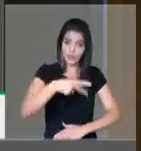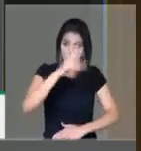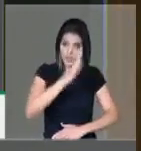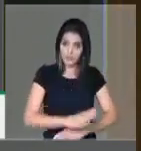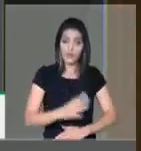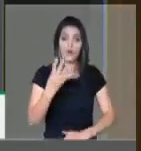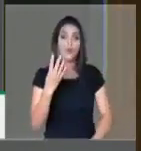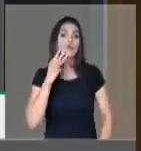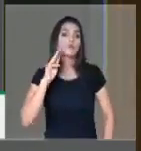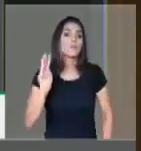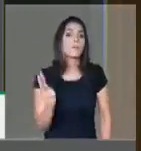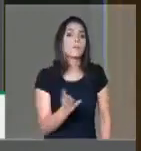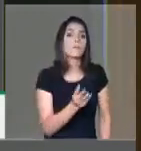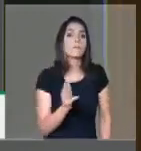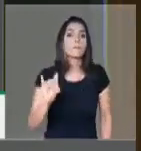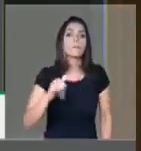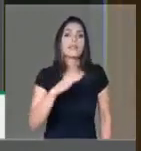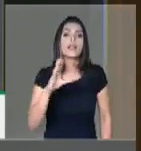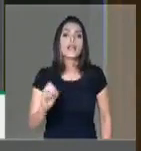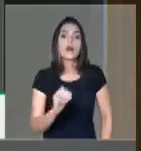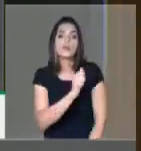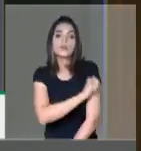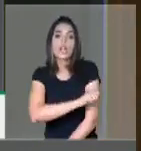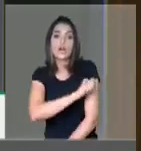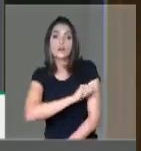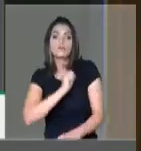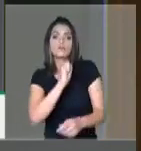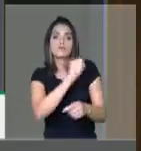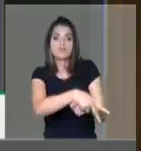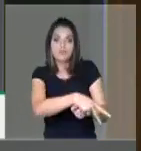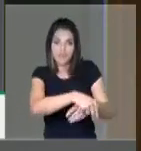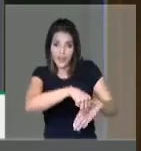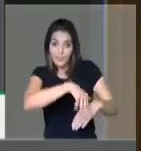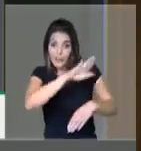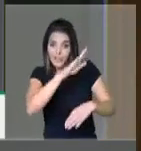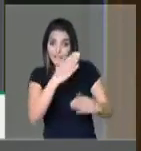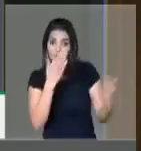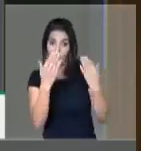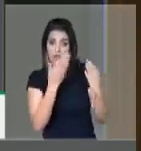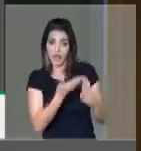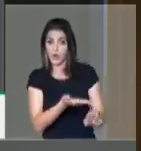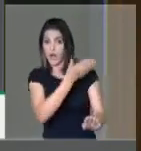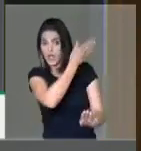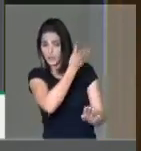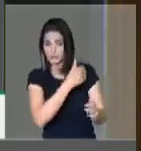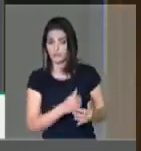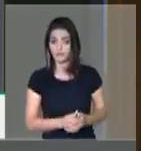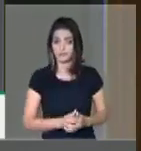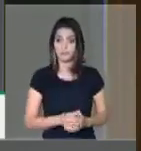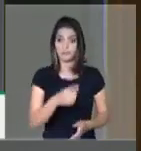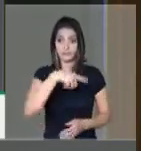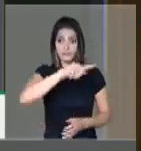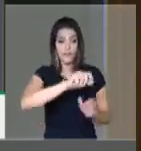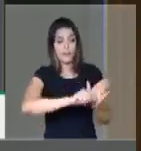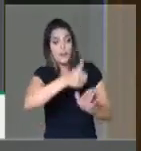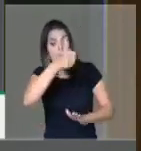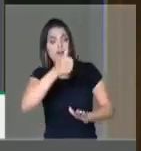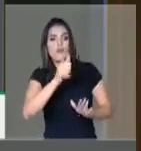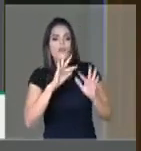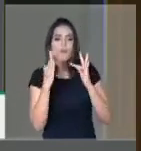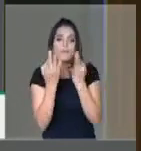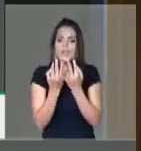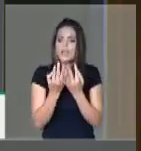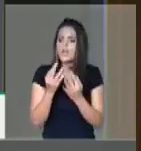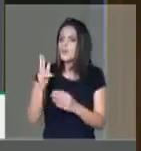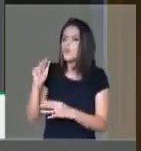de estudantes a mais no ensino superior. Muitos desses estudantes foram os primeiros a se formarem nas